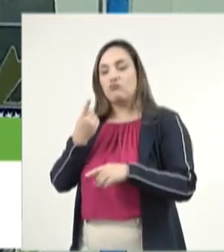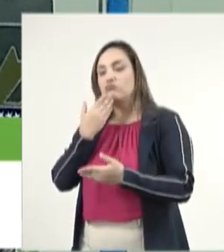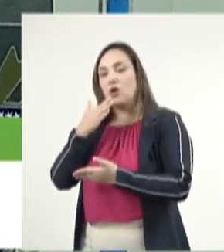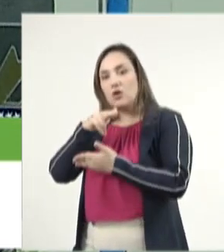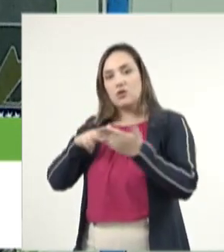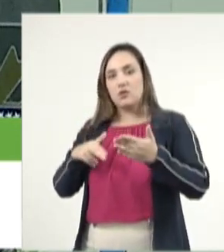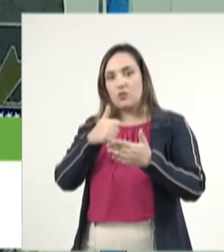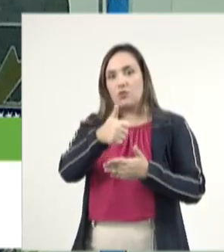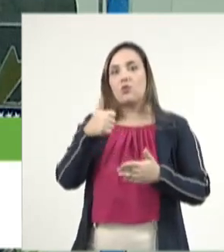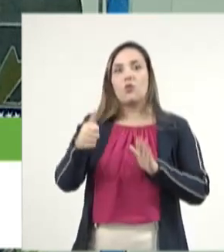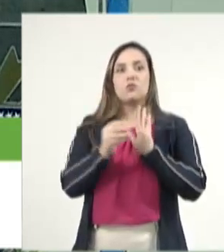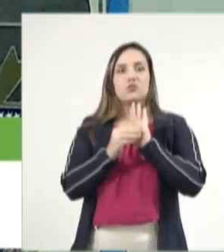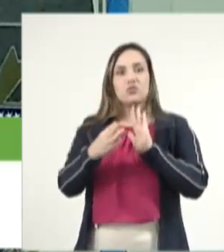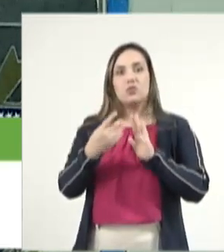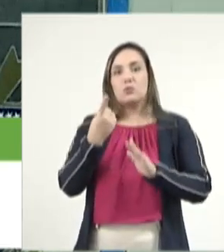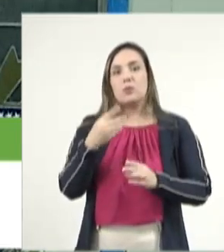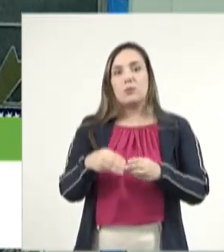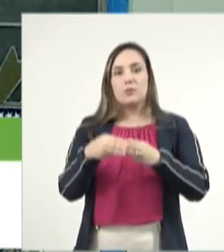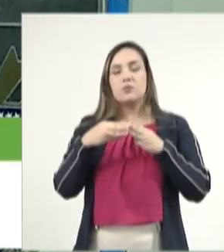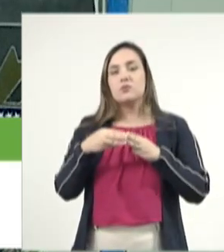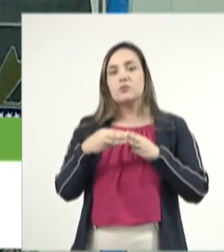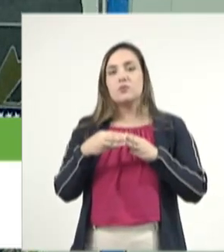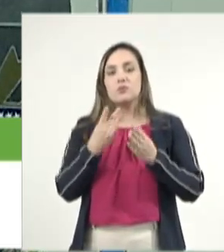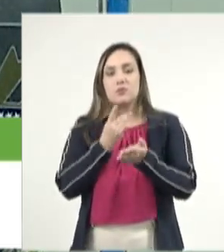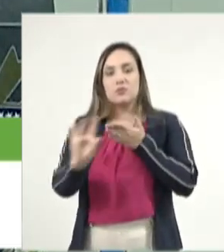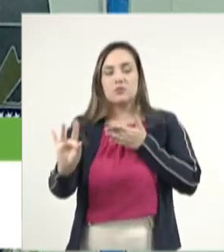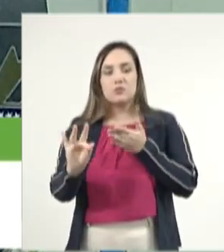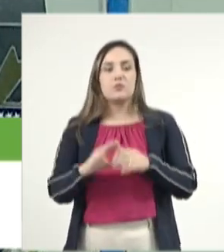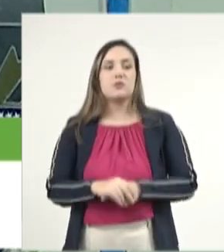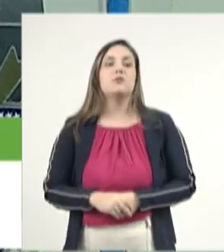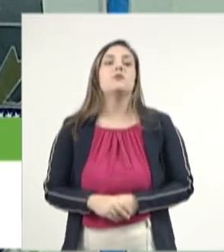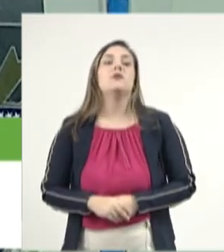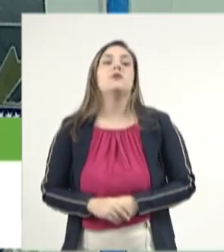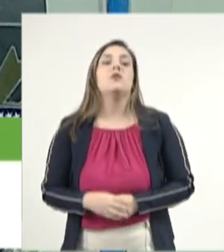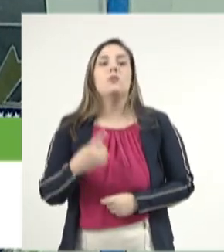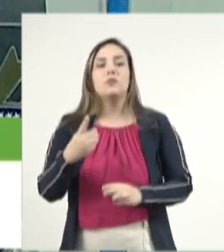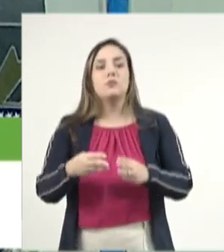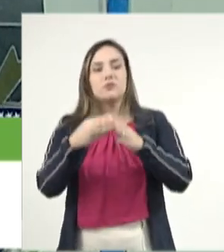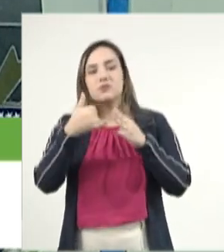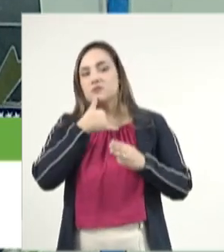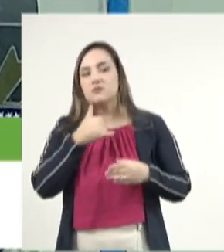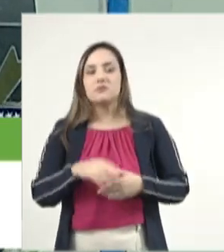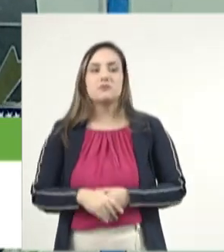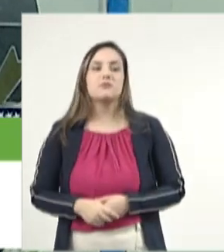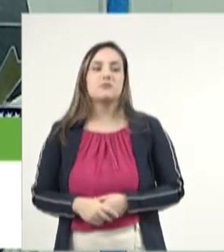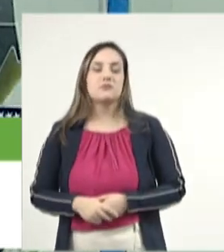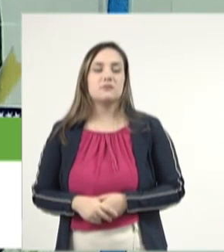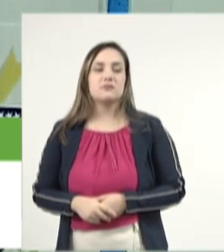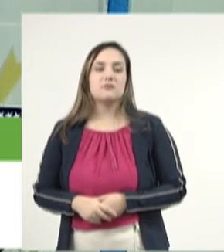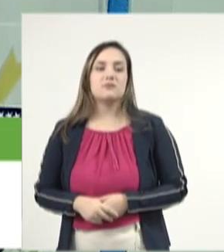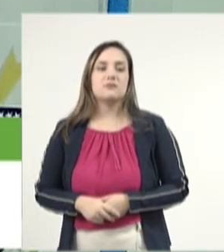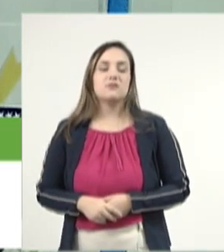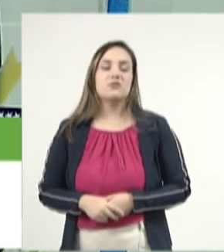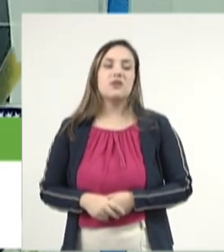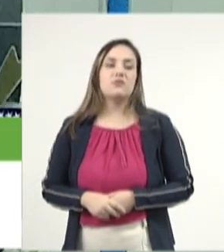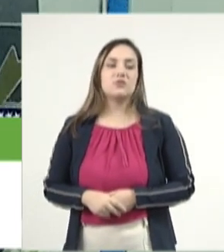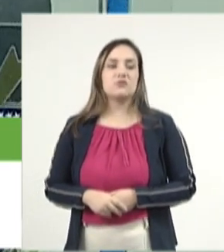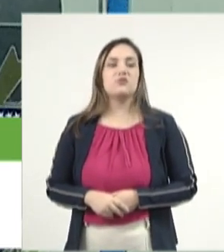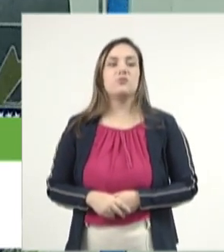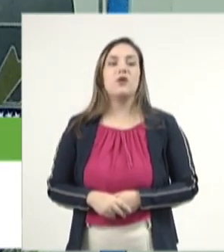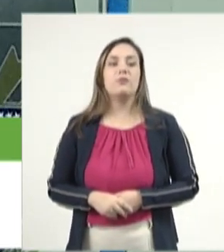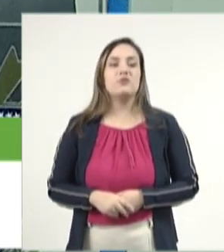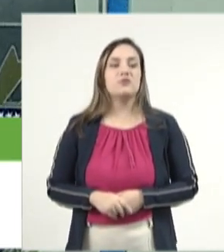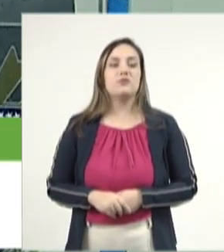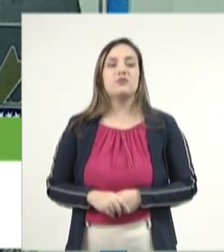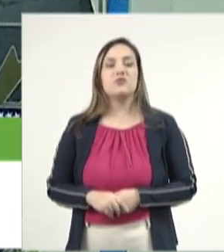requerimento, 11 indicações, uma moção de repúdio e uma moção de pesar. Esse, então, é o balanço dos debates